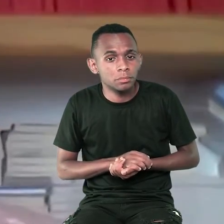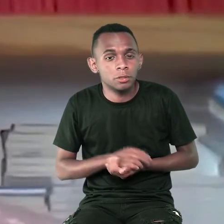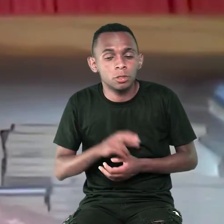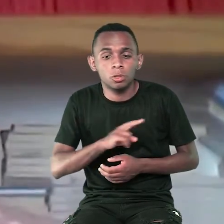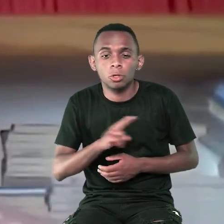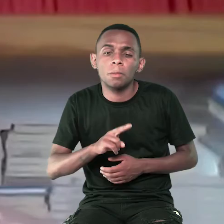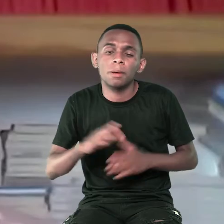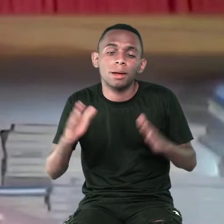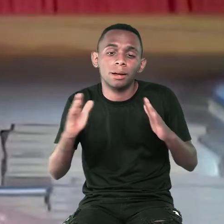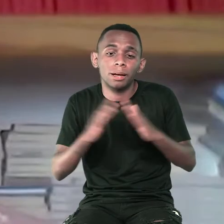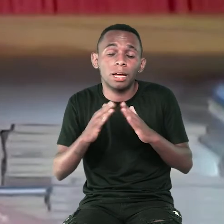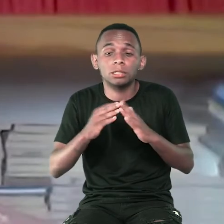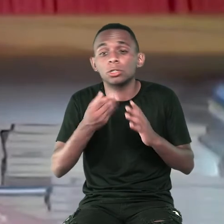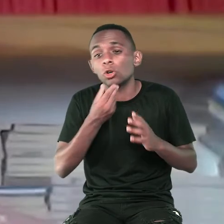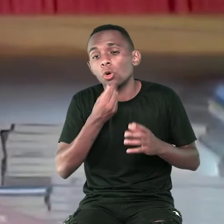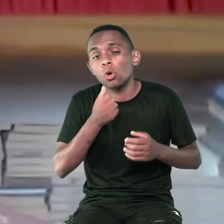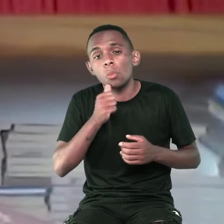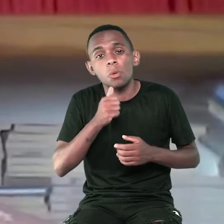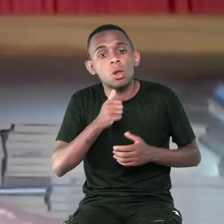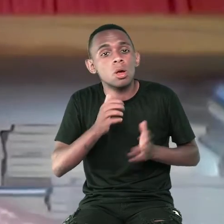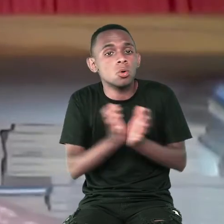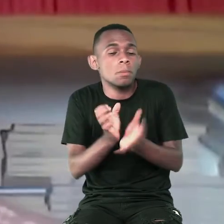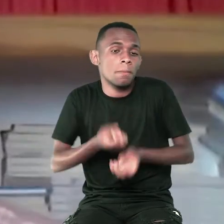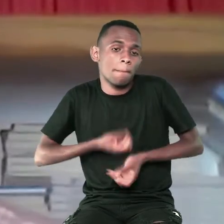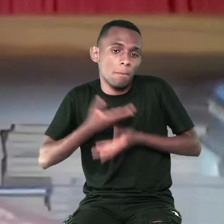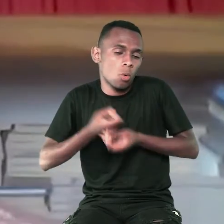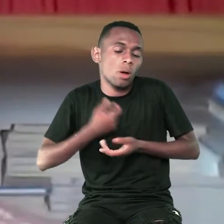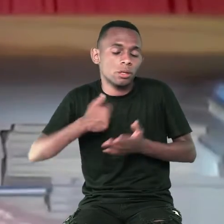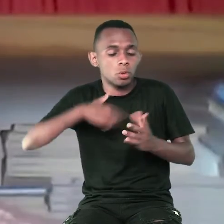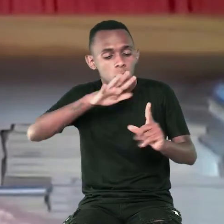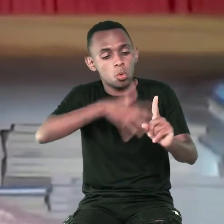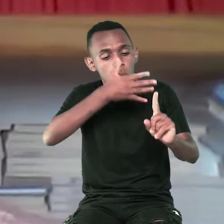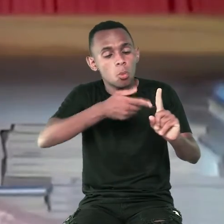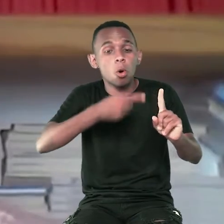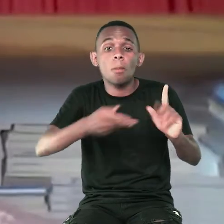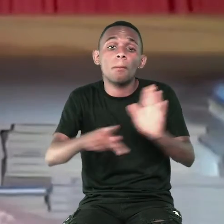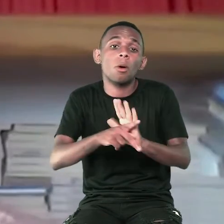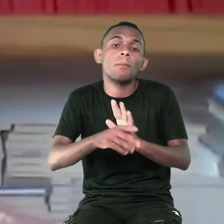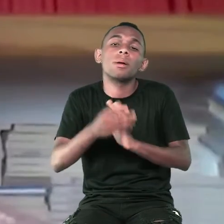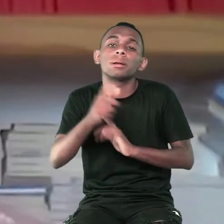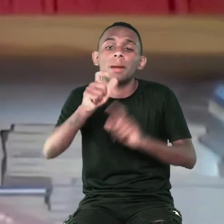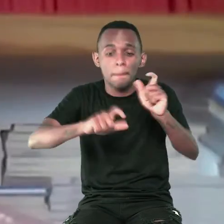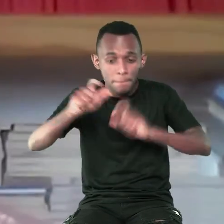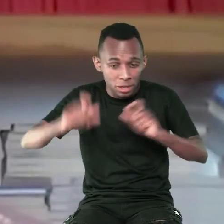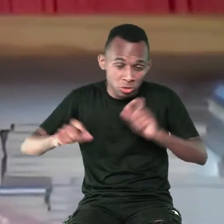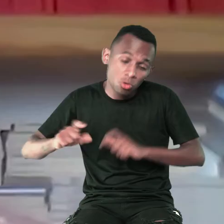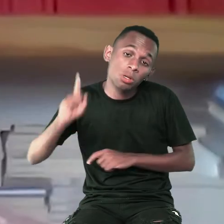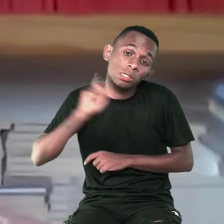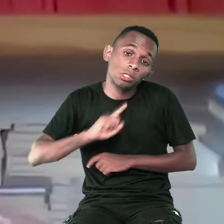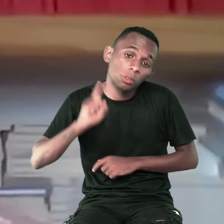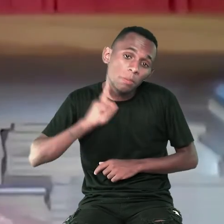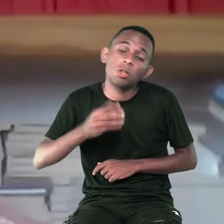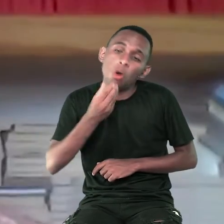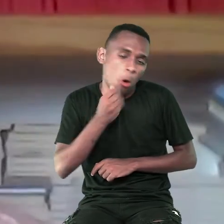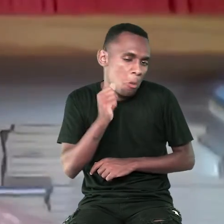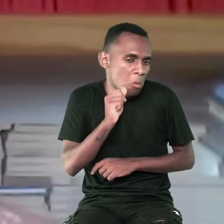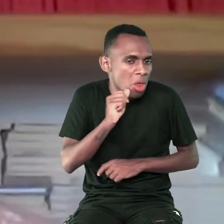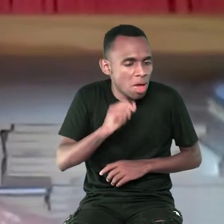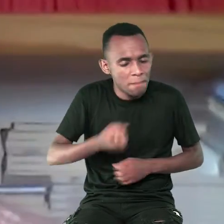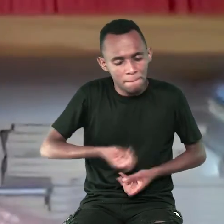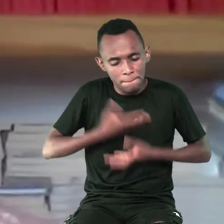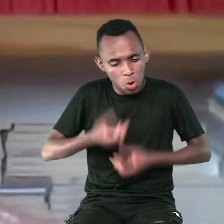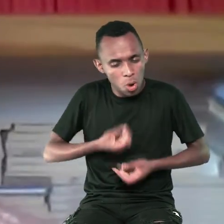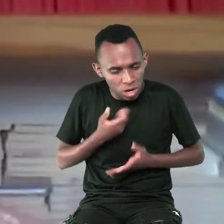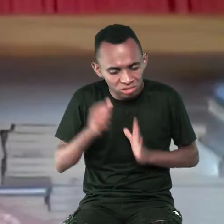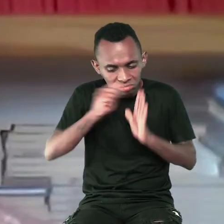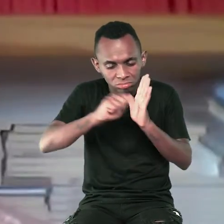Poetas Minerais. Aqui eu faço uma homenagem a poetas mineiros, né? São poetas homens e mulheres.